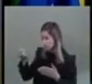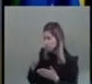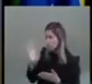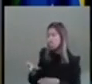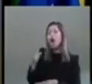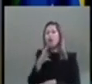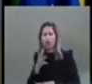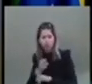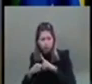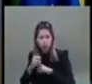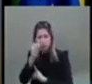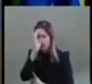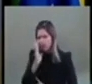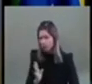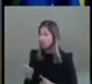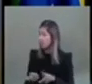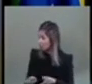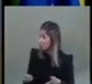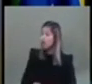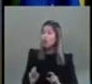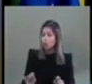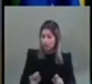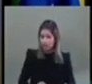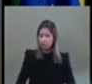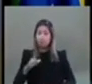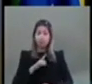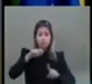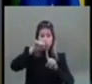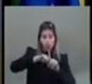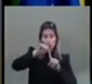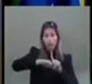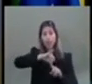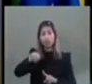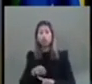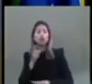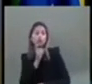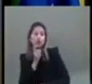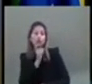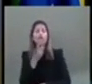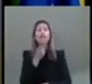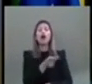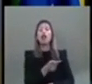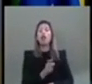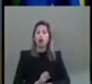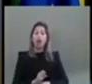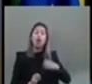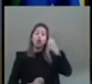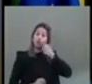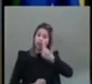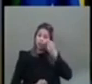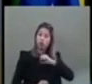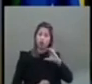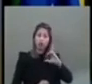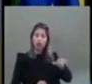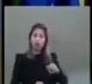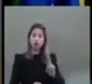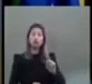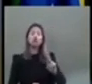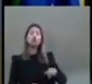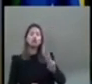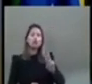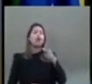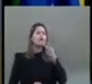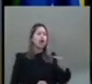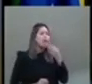brasileira Inclusive a propósito no mês de junho o último o senhor o senador Cajuru protocolou aqui no senado